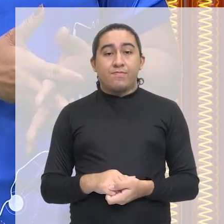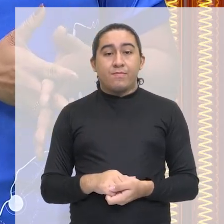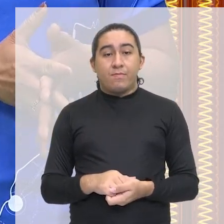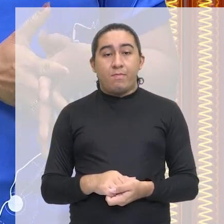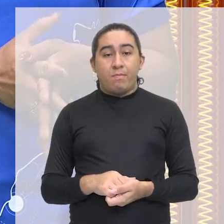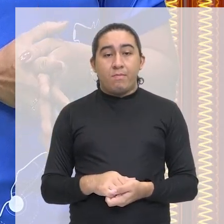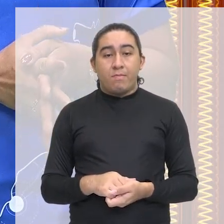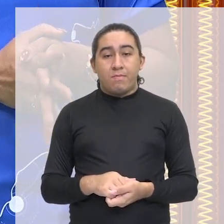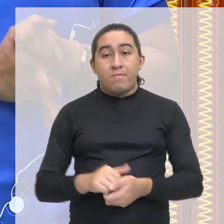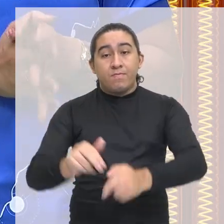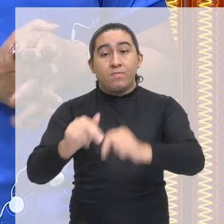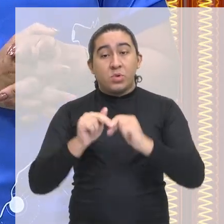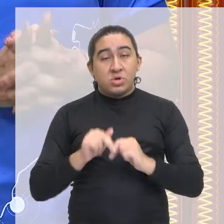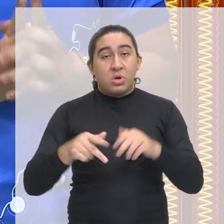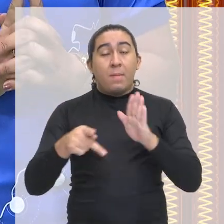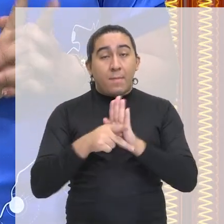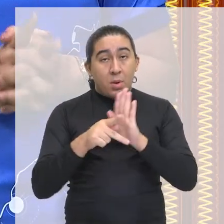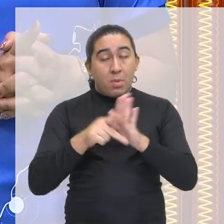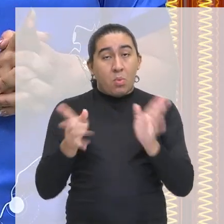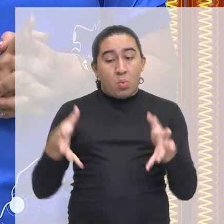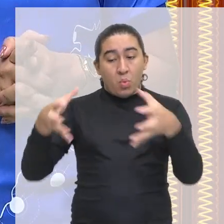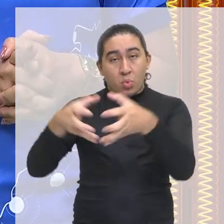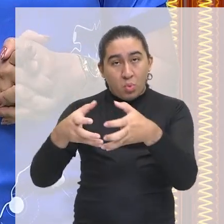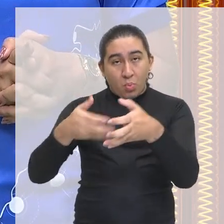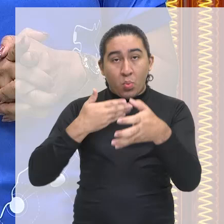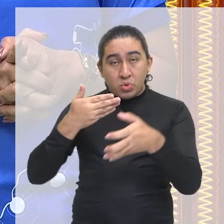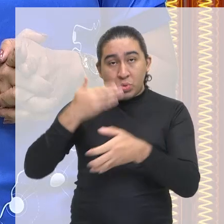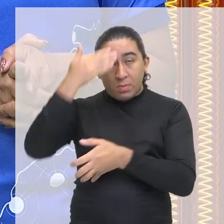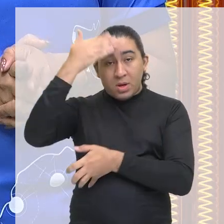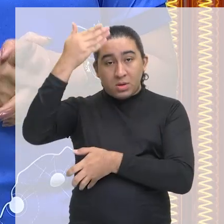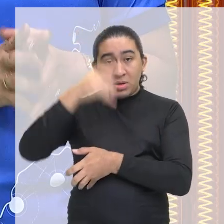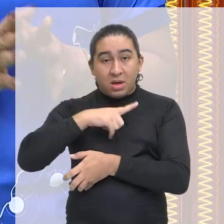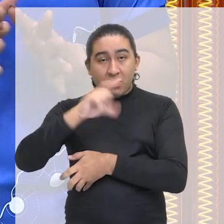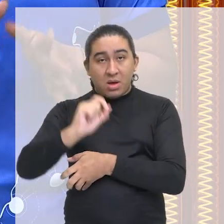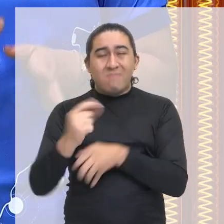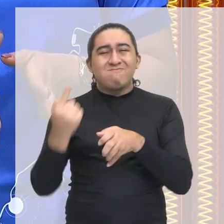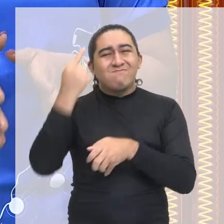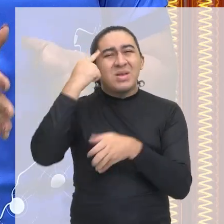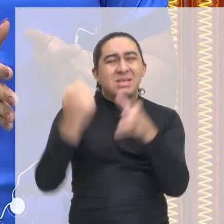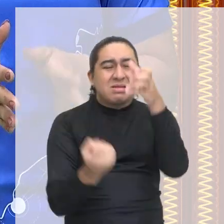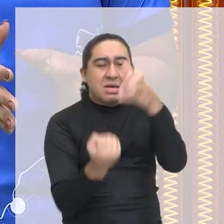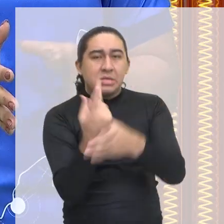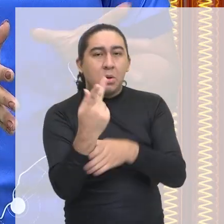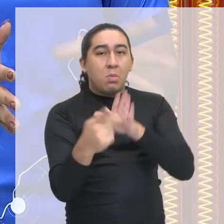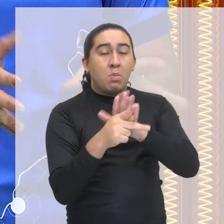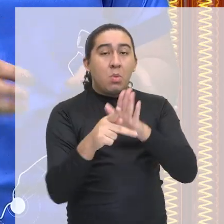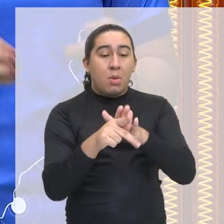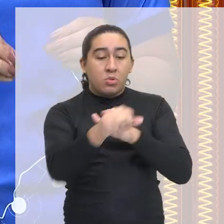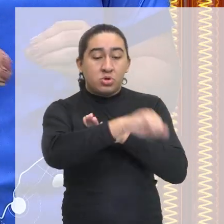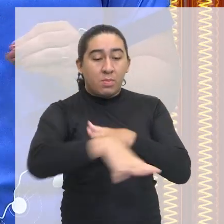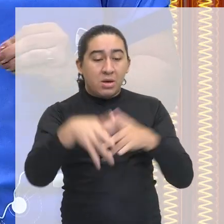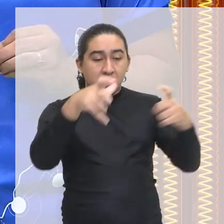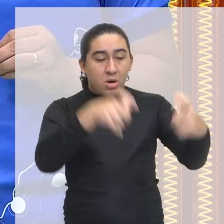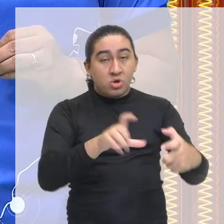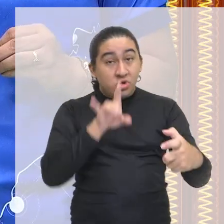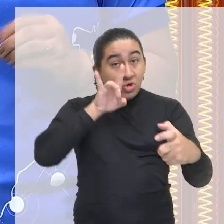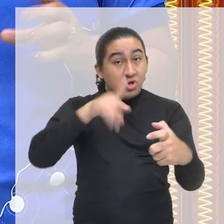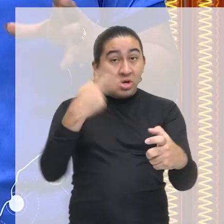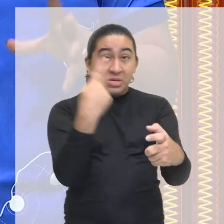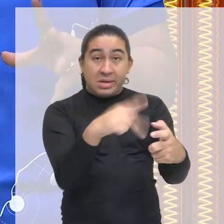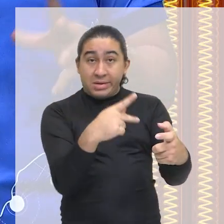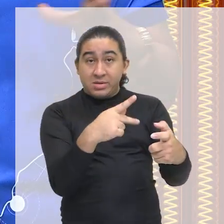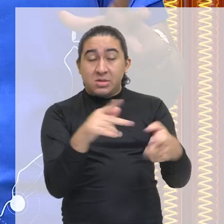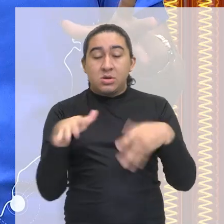E, nesse momento, vamos observar a Liga Muçulmana que vai defender a criação de um Estado separado para os